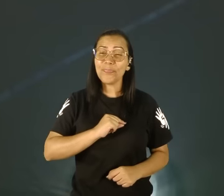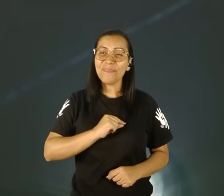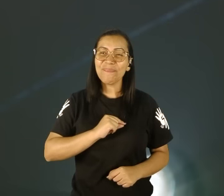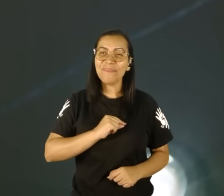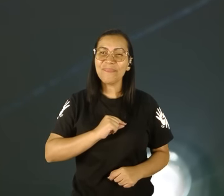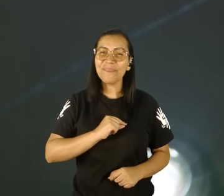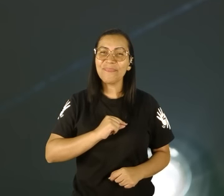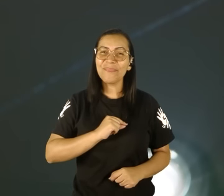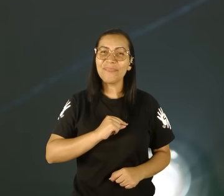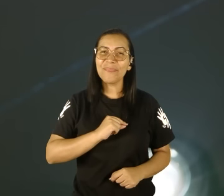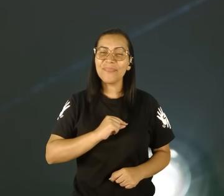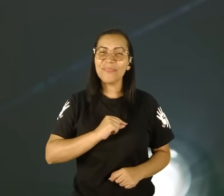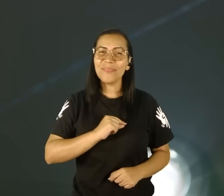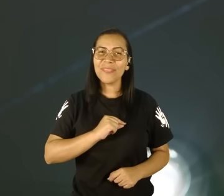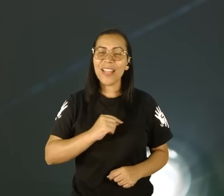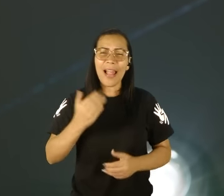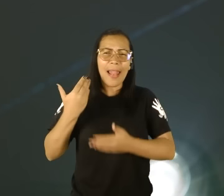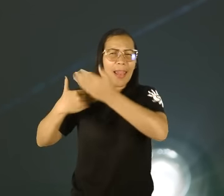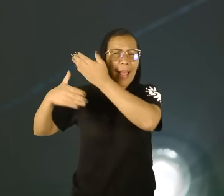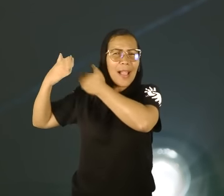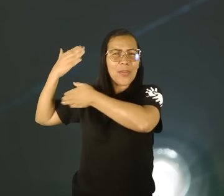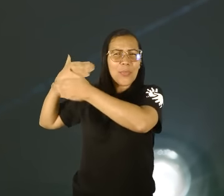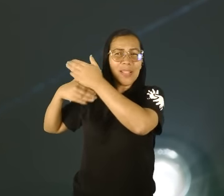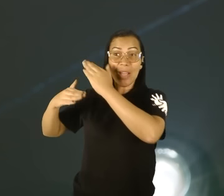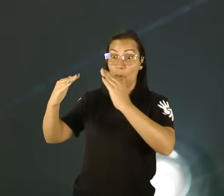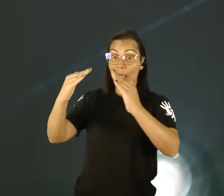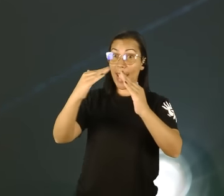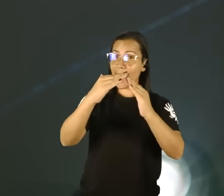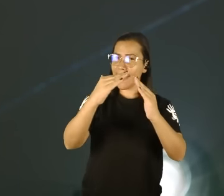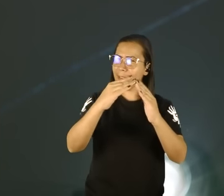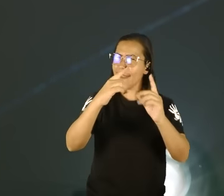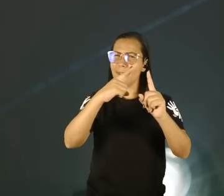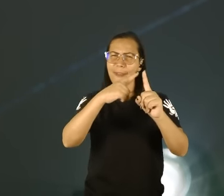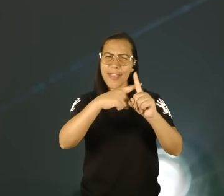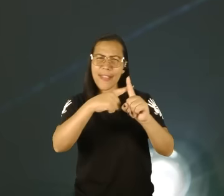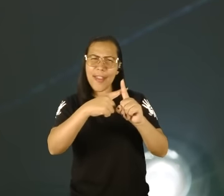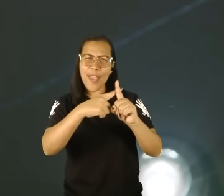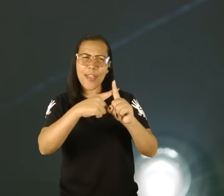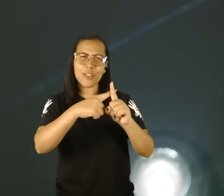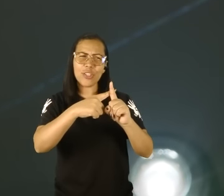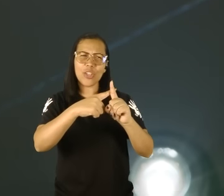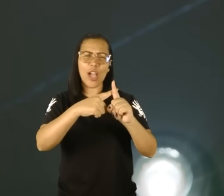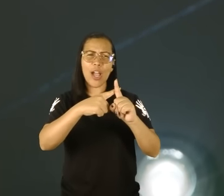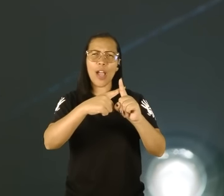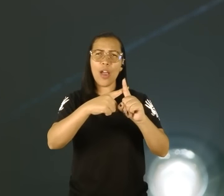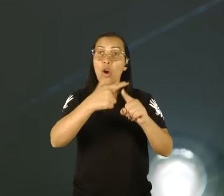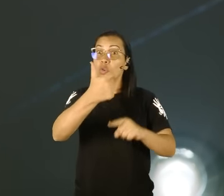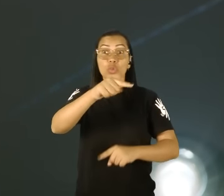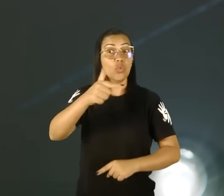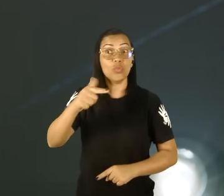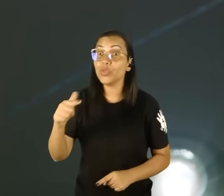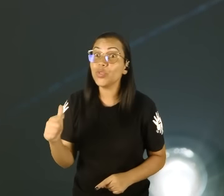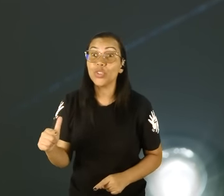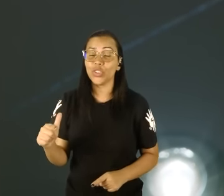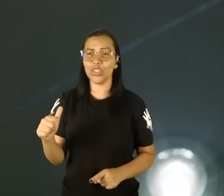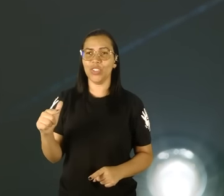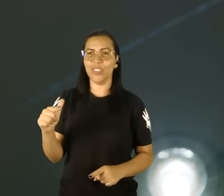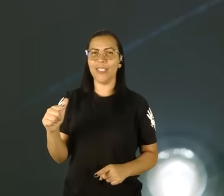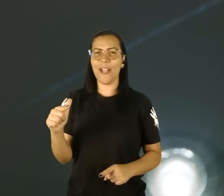que se rendeu para ouvir. É isso. Algumas vezes as